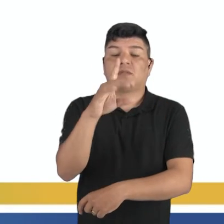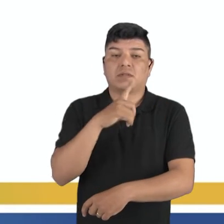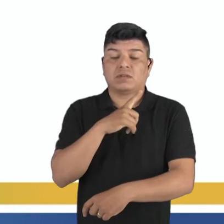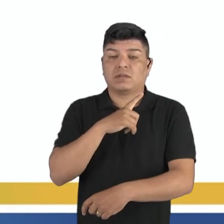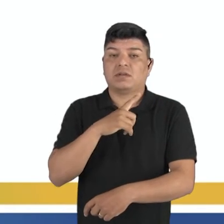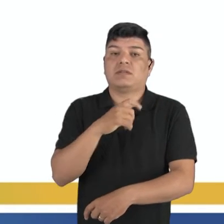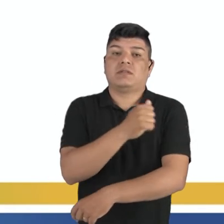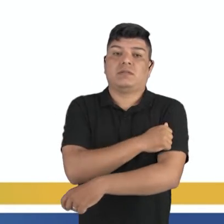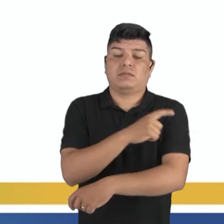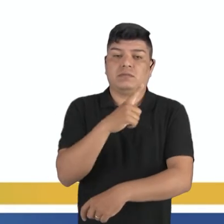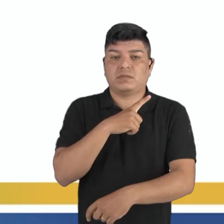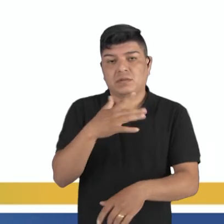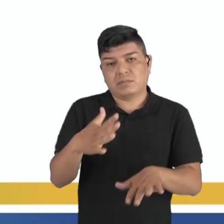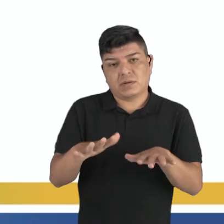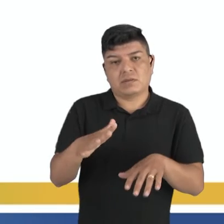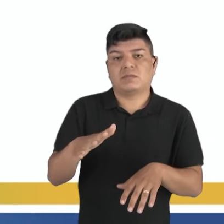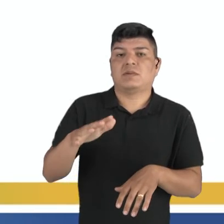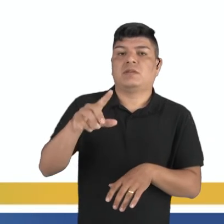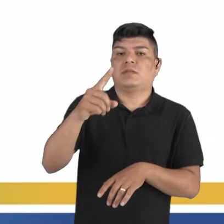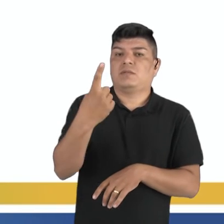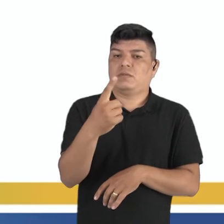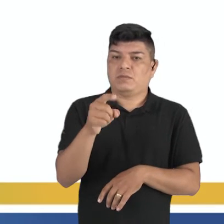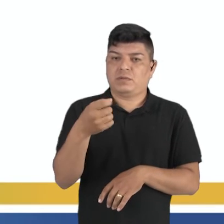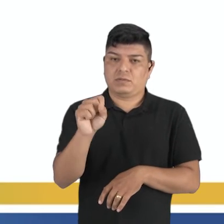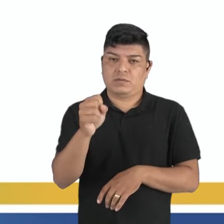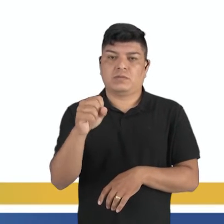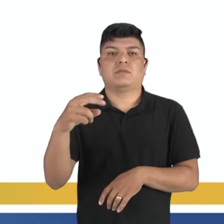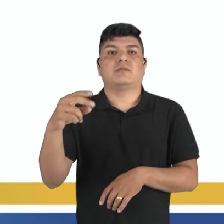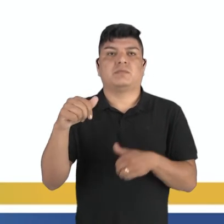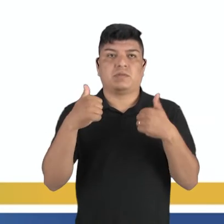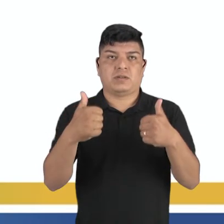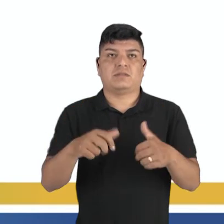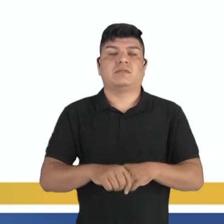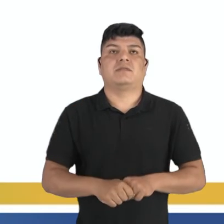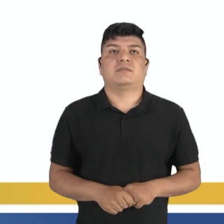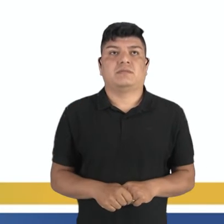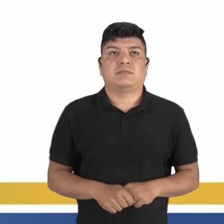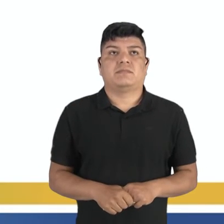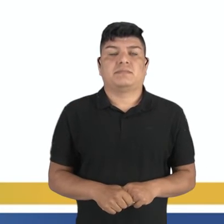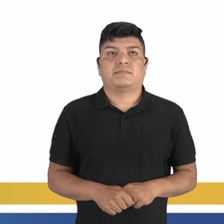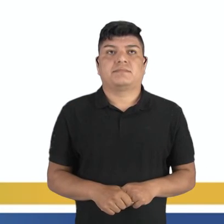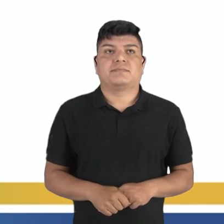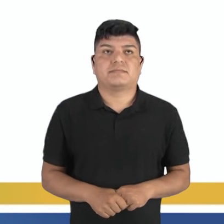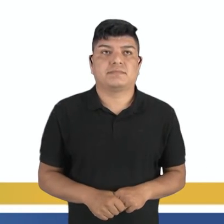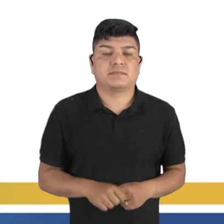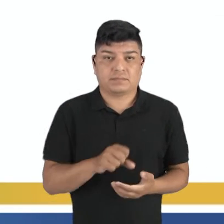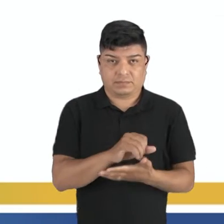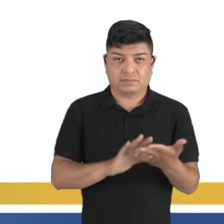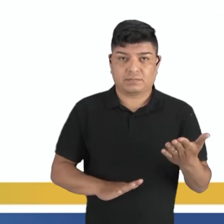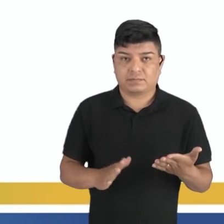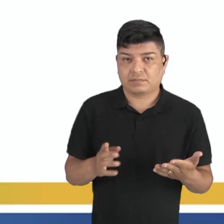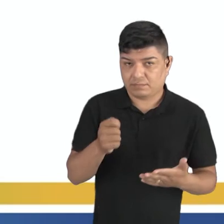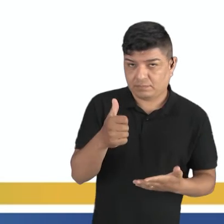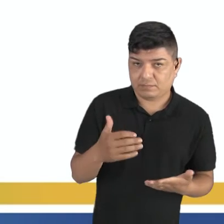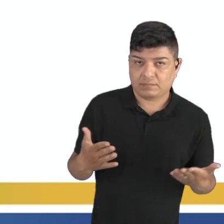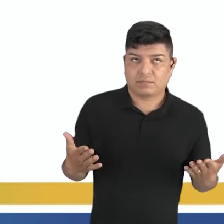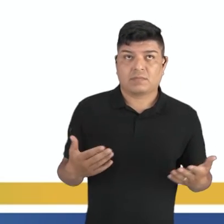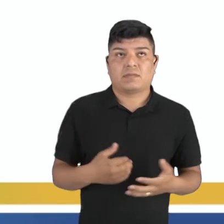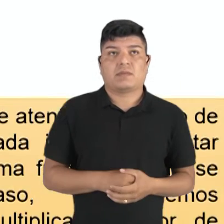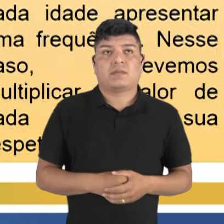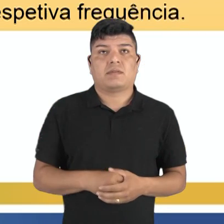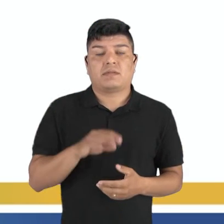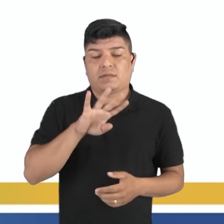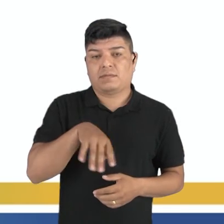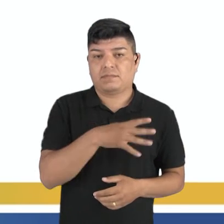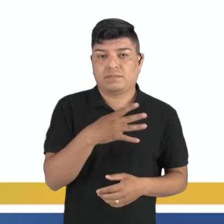um teria aí, né, uma média de 1,8 irmãos, tá certo? Então, vamos exercitar um pouquinho. A